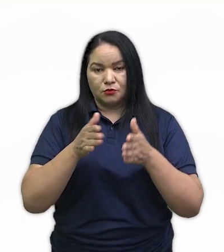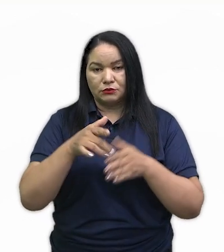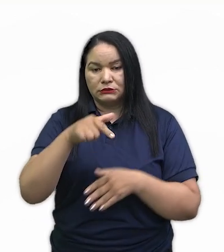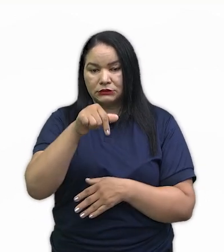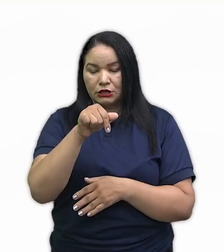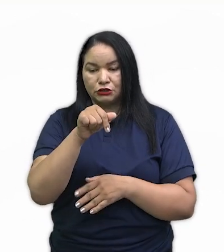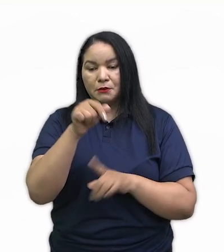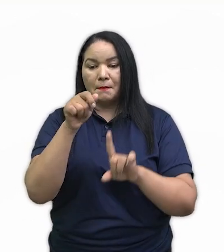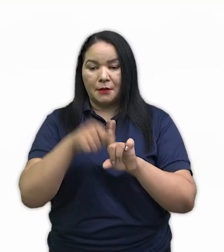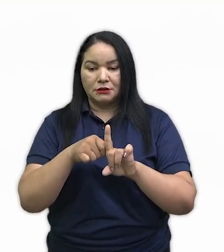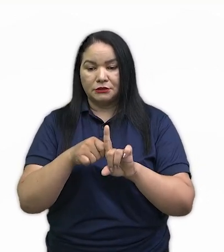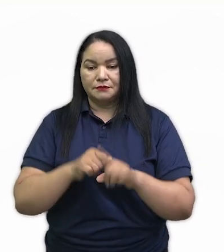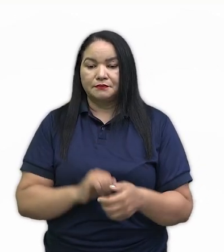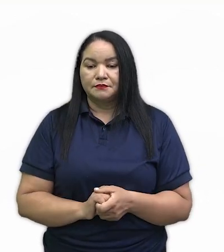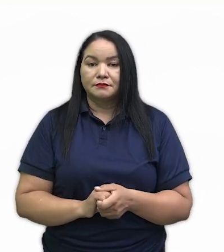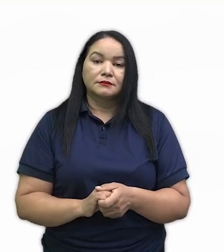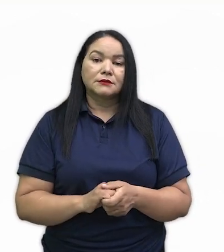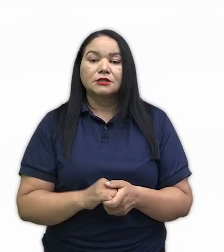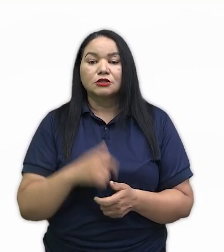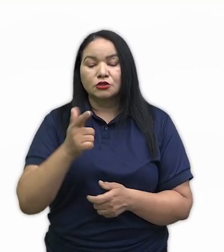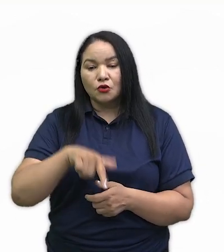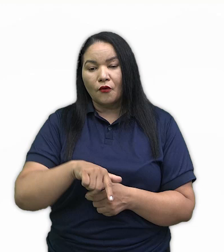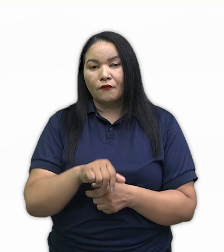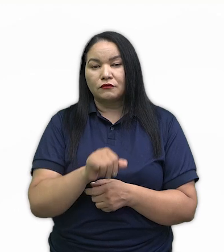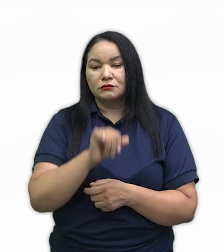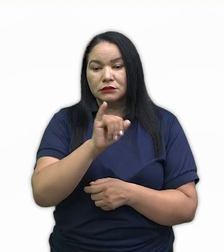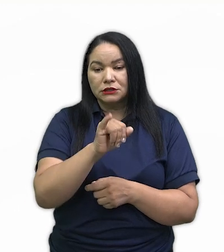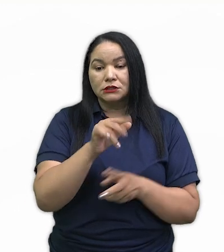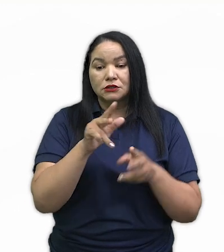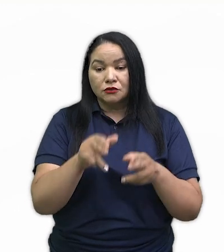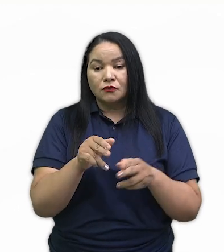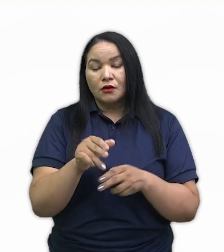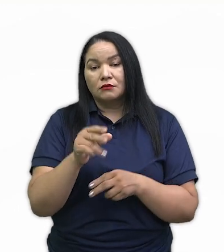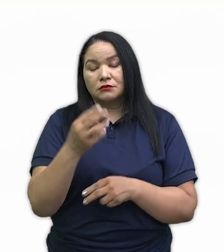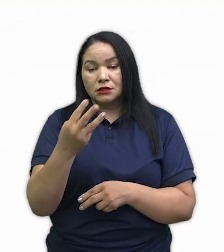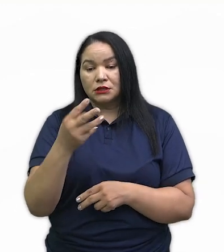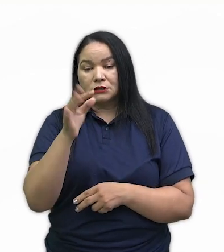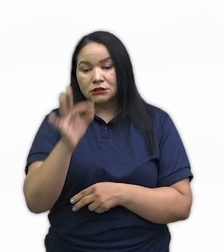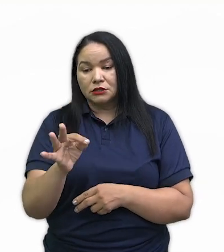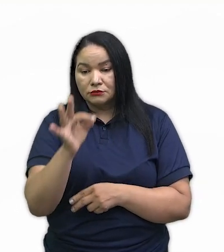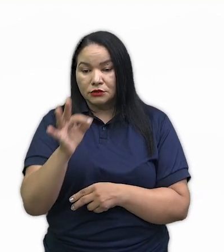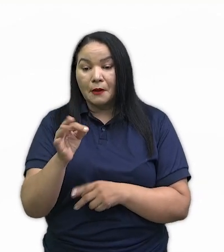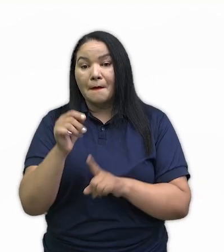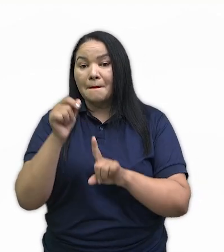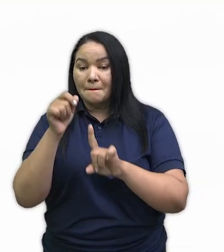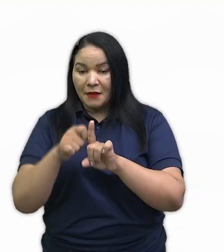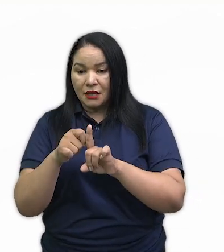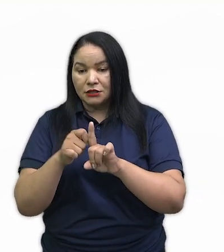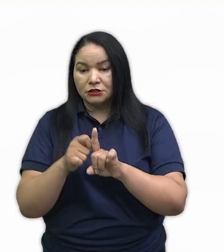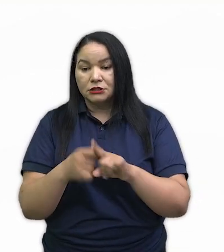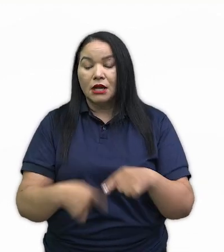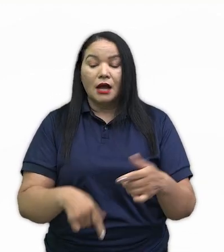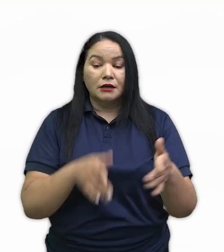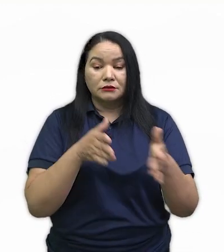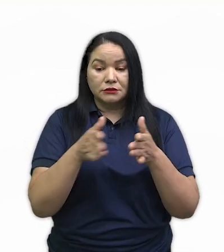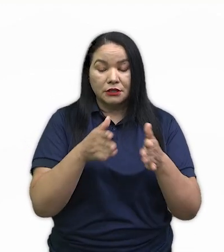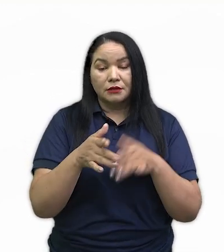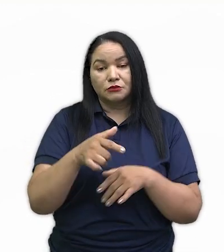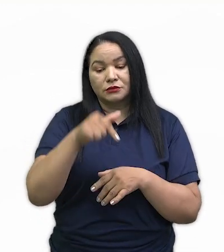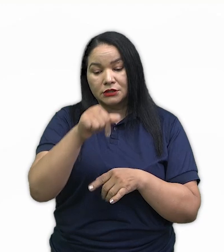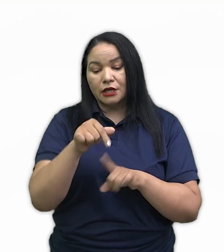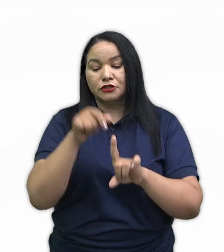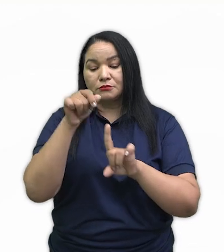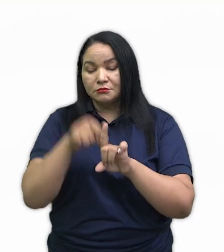pessoal, taxa 3% ao mês. Tempo, 7 meses. Como os dois são